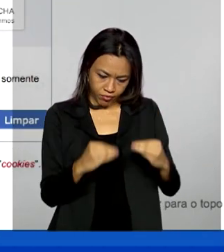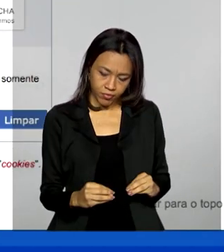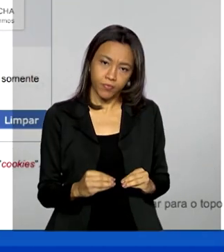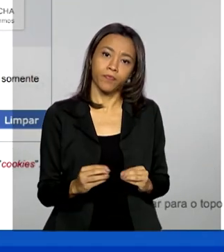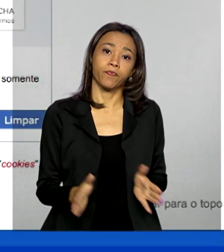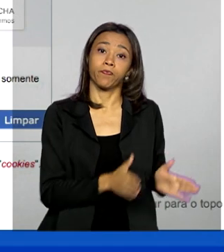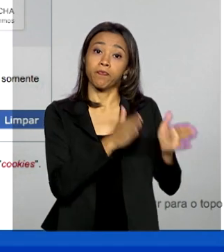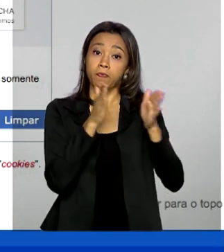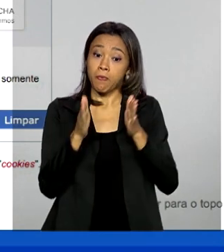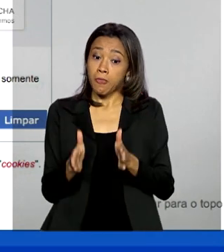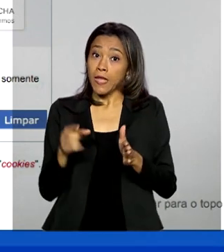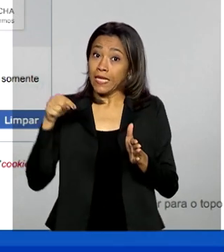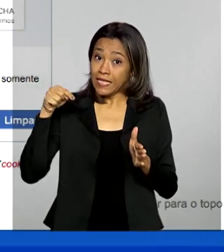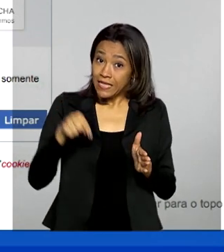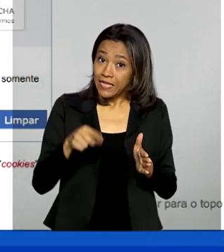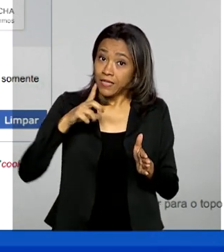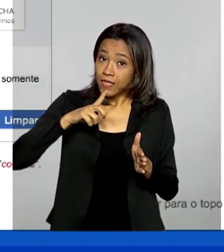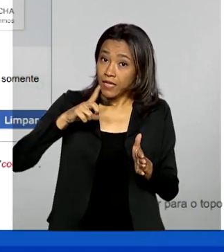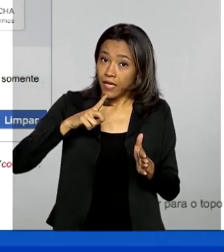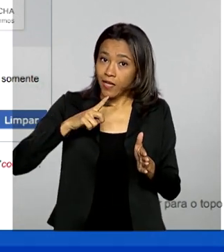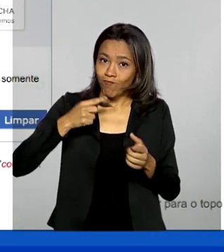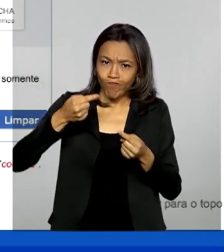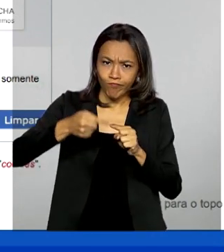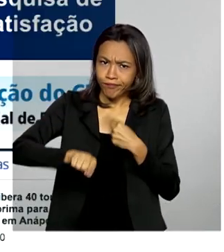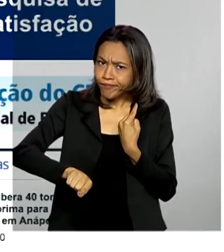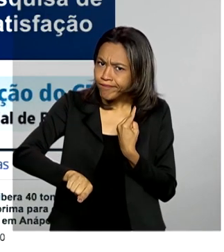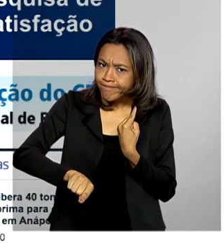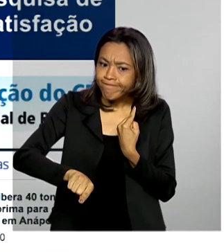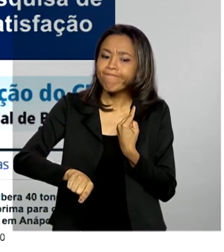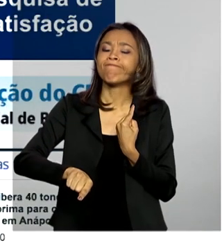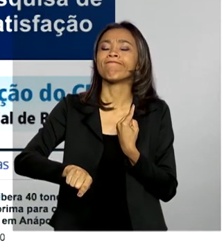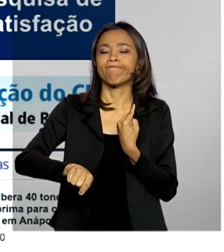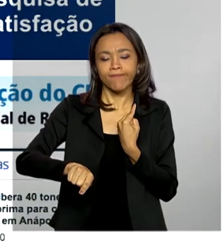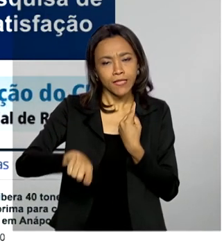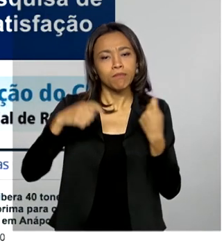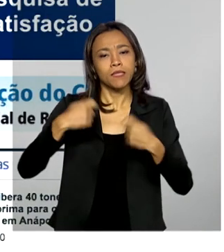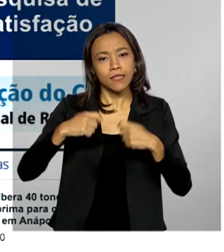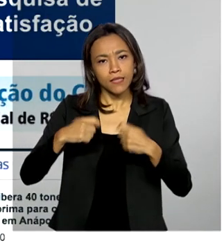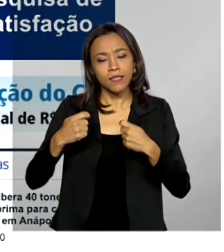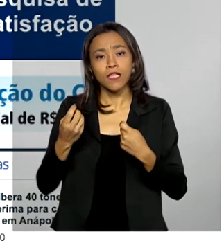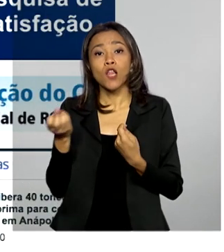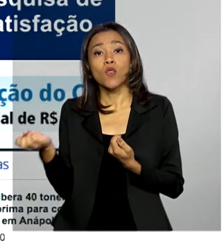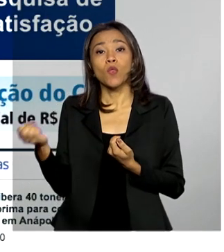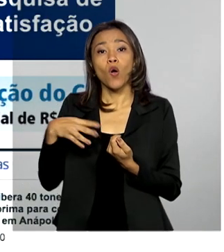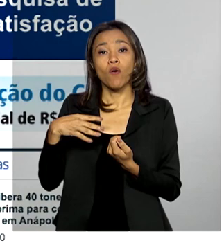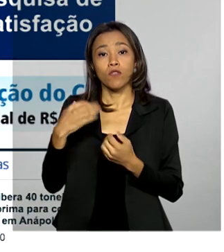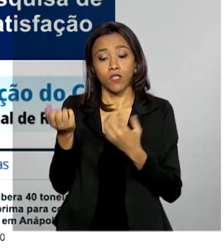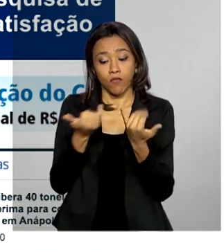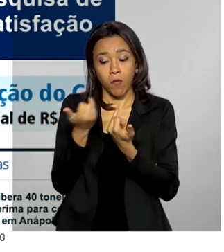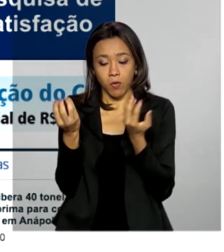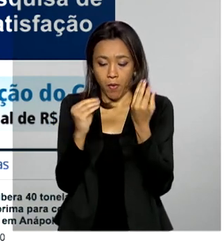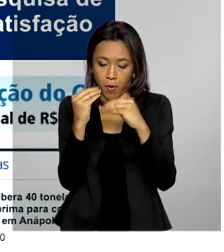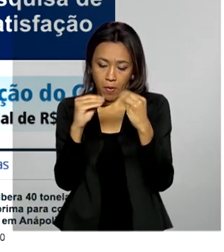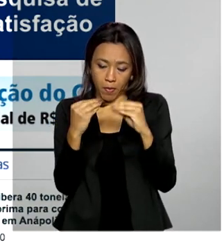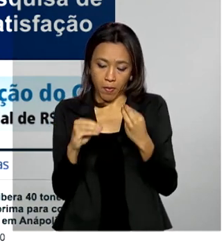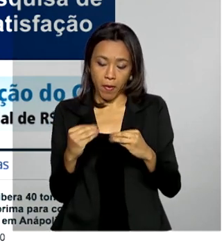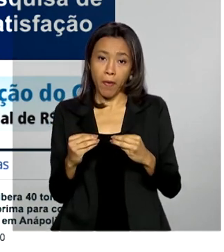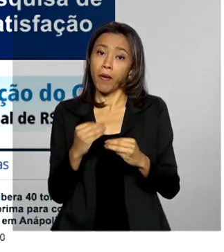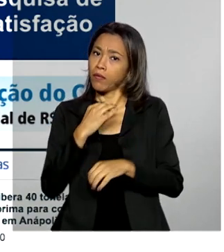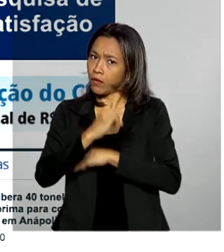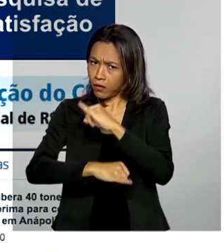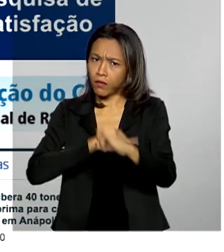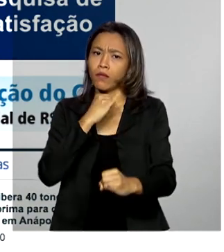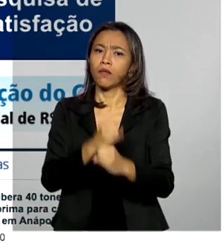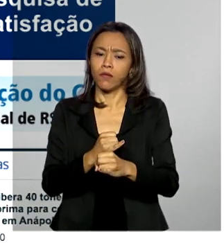caso essa consulta apresente alguma inconsistência é possível atualizar os dados cadastrais de forma online